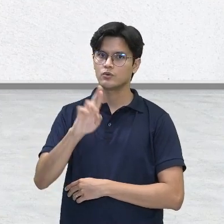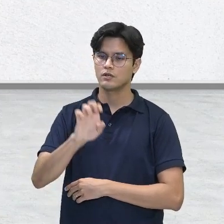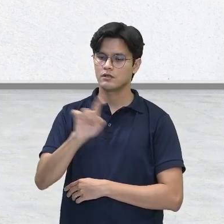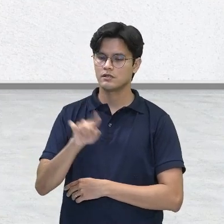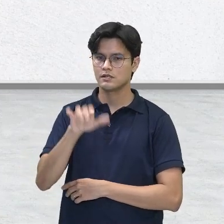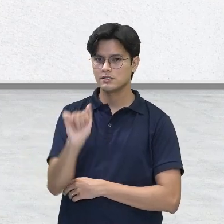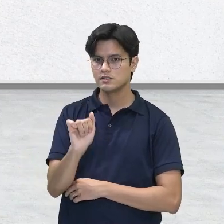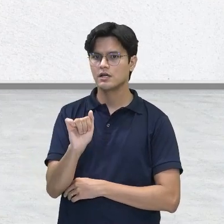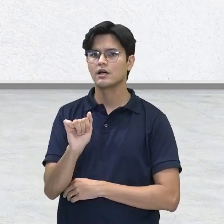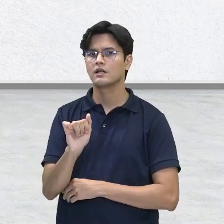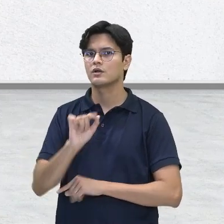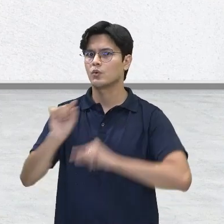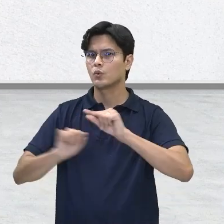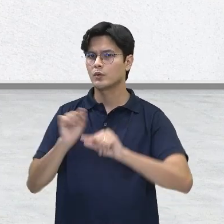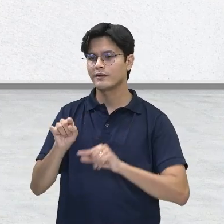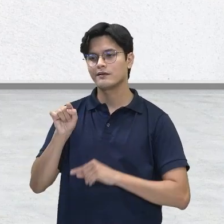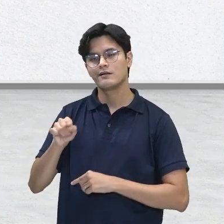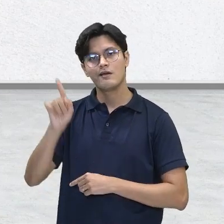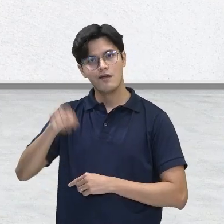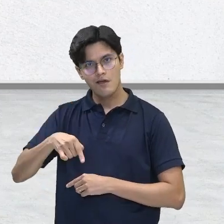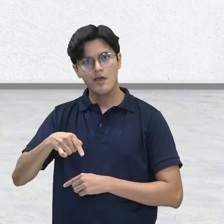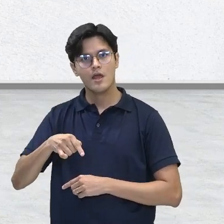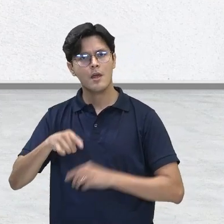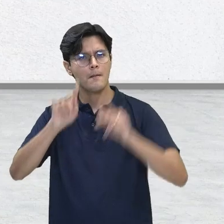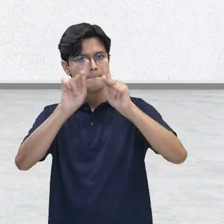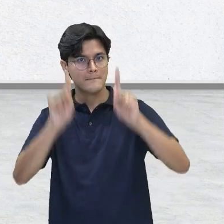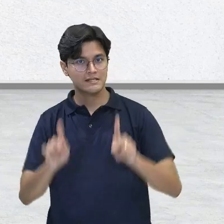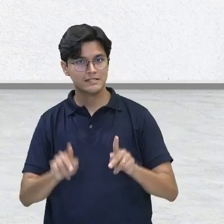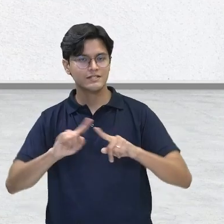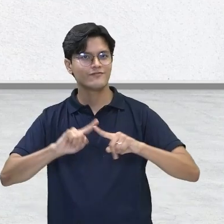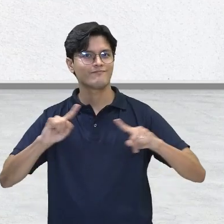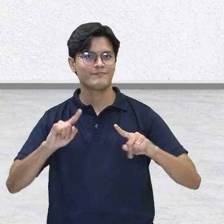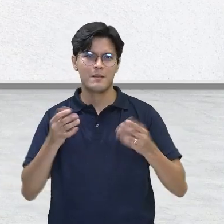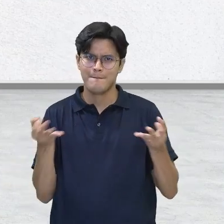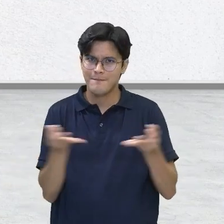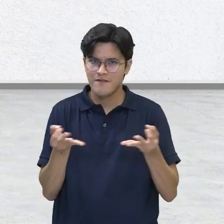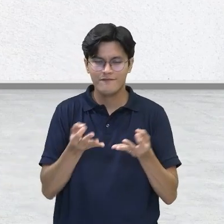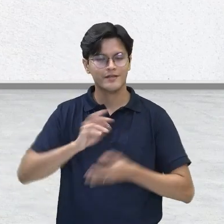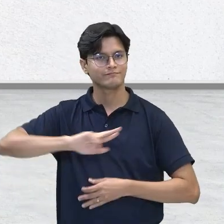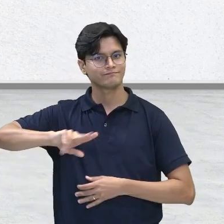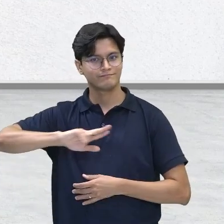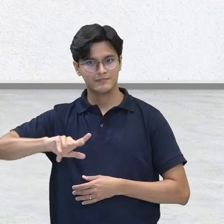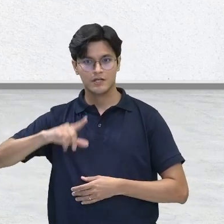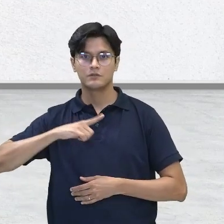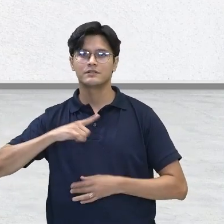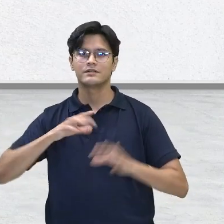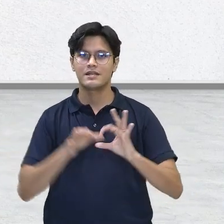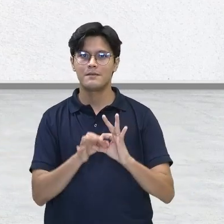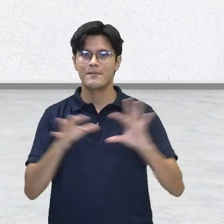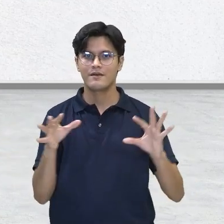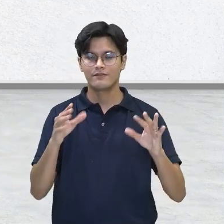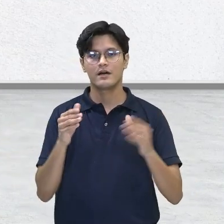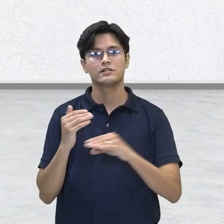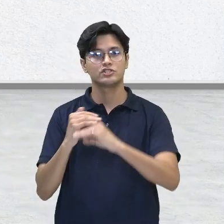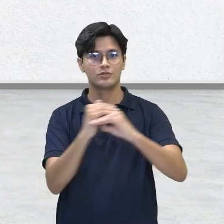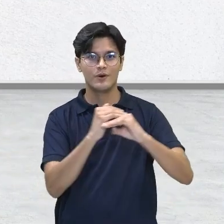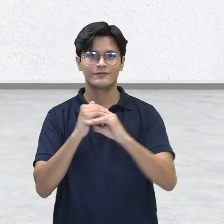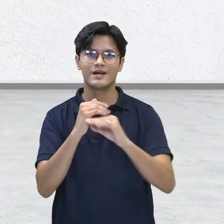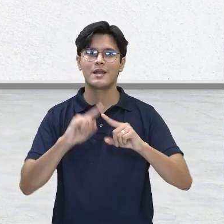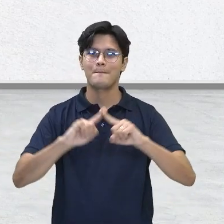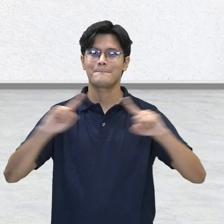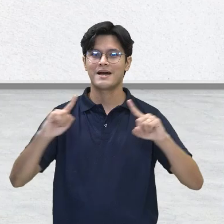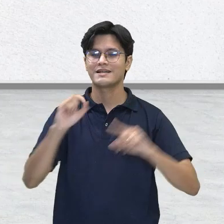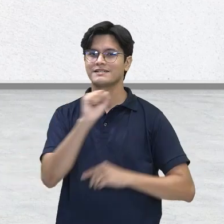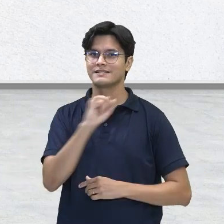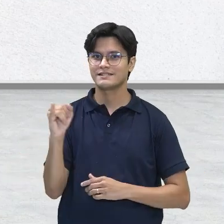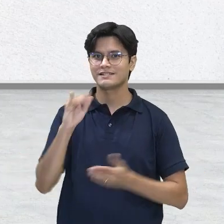ainda imperfeito. Há liberdade e igualdade, mas a falta de leis claras